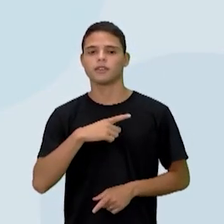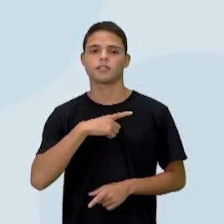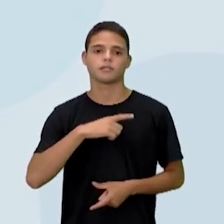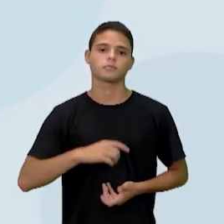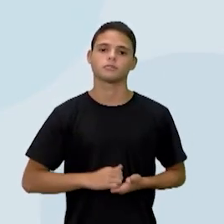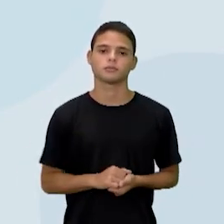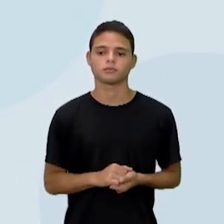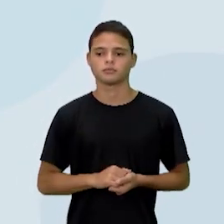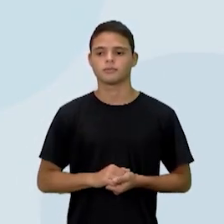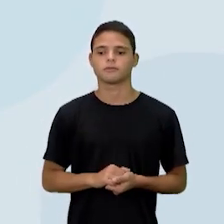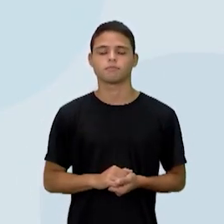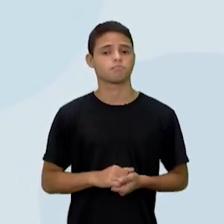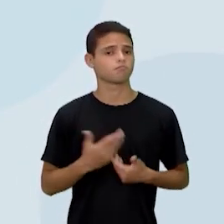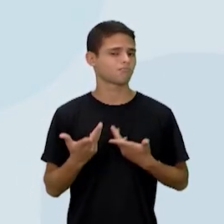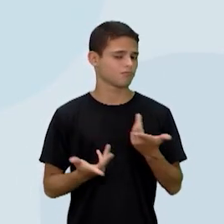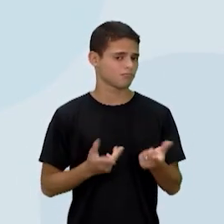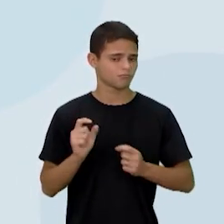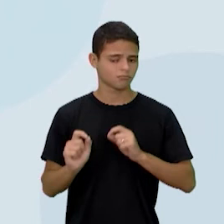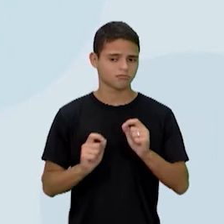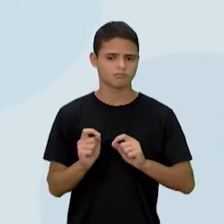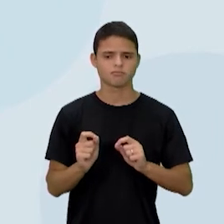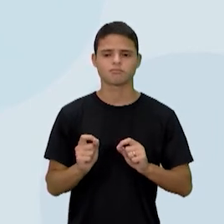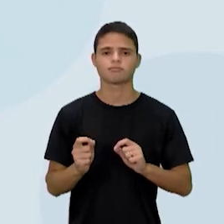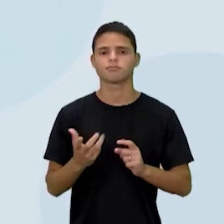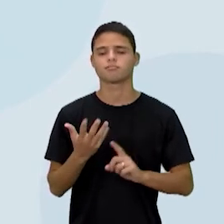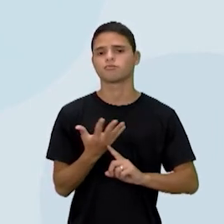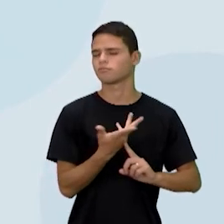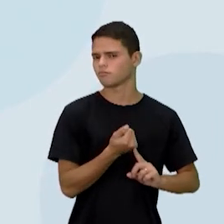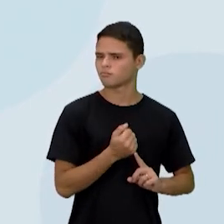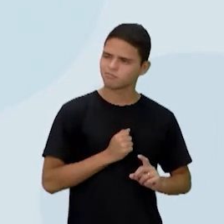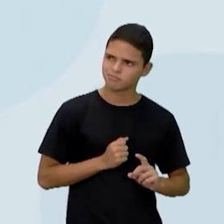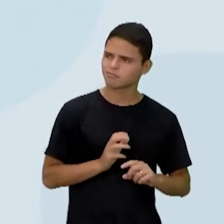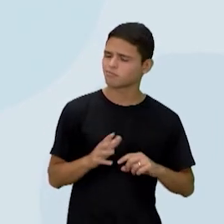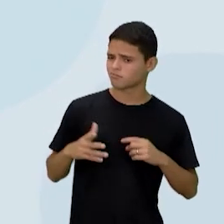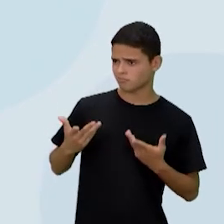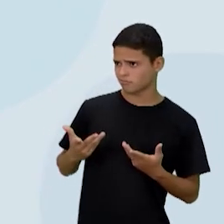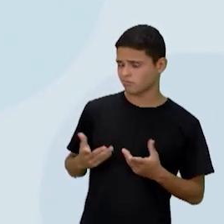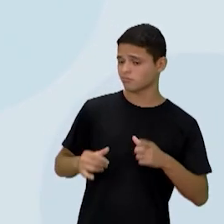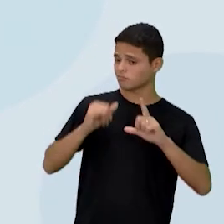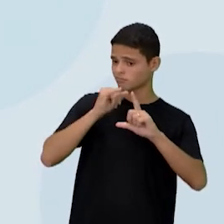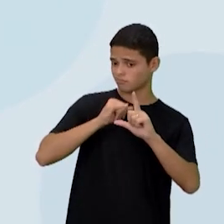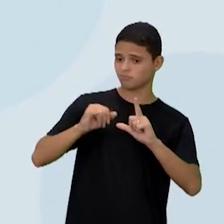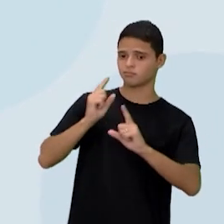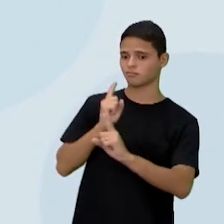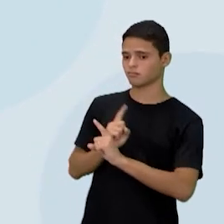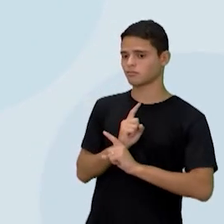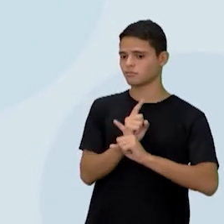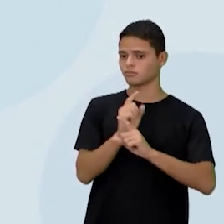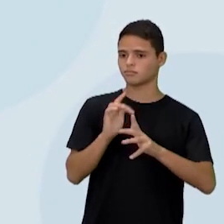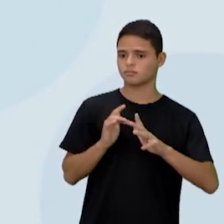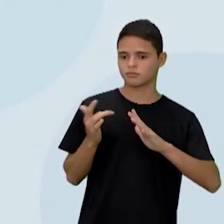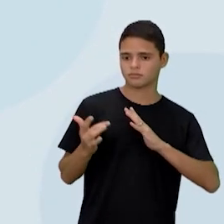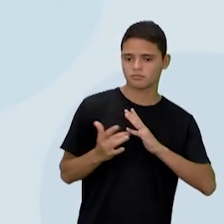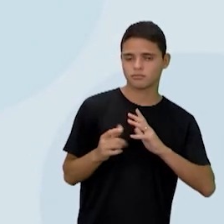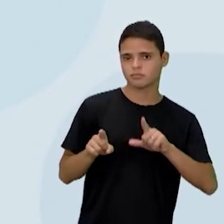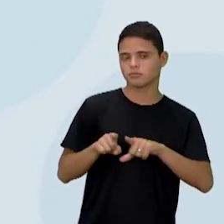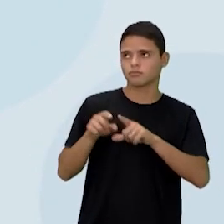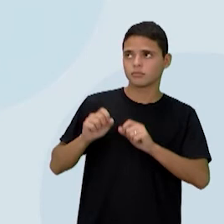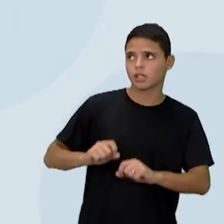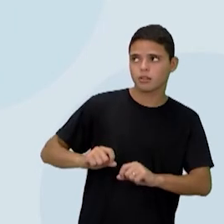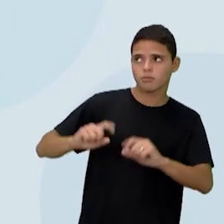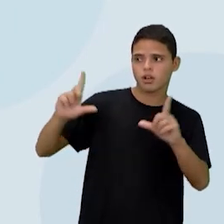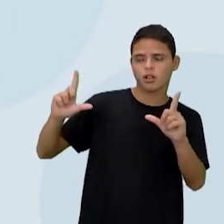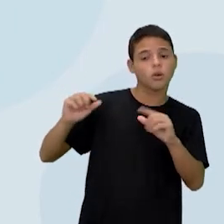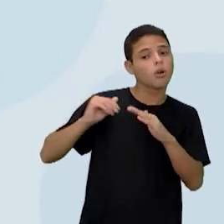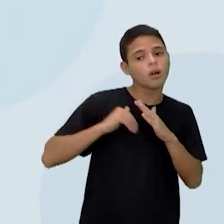essa condição e essa situação é bobagem. Então, será que as propagandas que encontramos nas redes sociais, tanto as explícitas quanto as